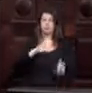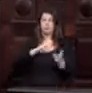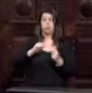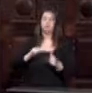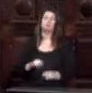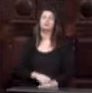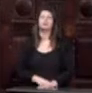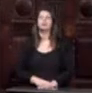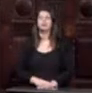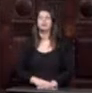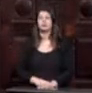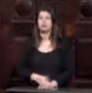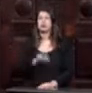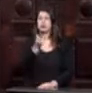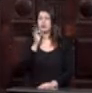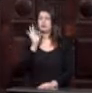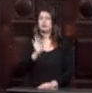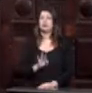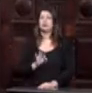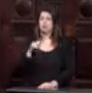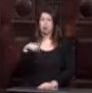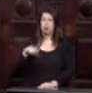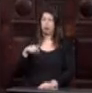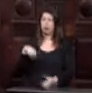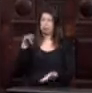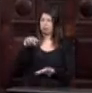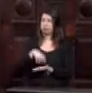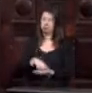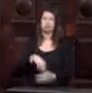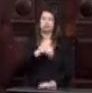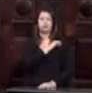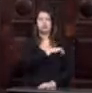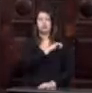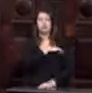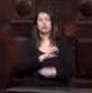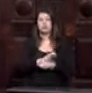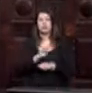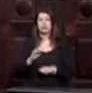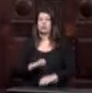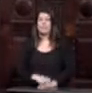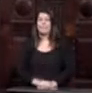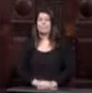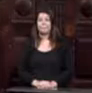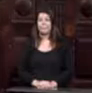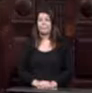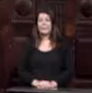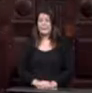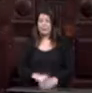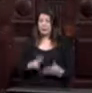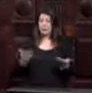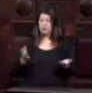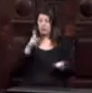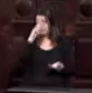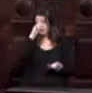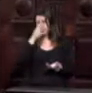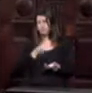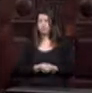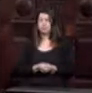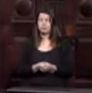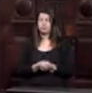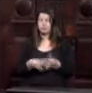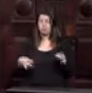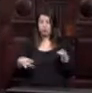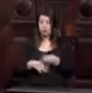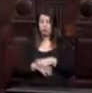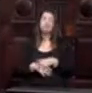mundo. 6% da pesquisa está concentrada aqui no Estado do Rio de Janeiro. E essas decisões que estamos tomando, concluir, por favor,